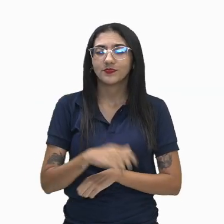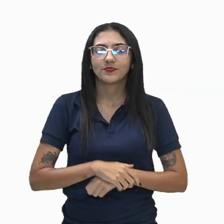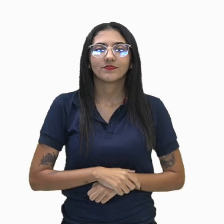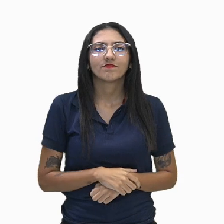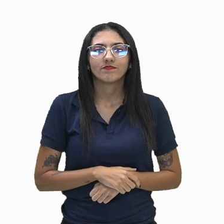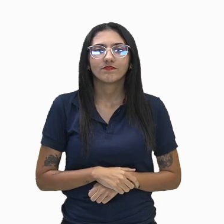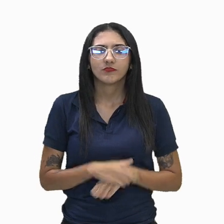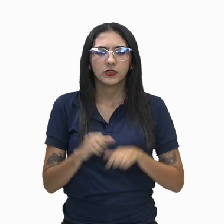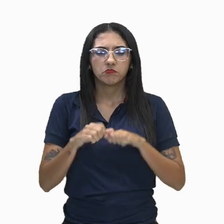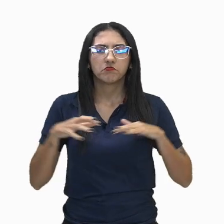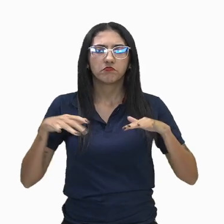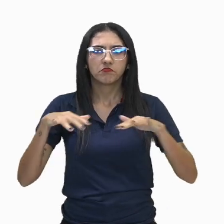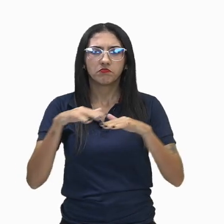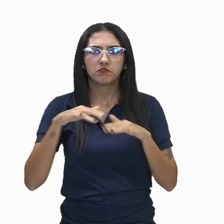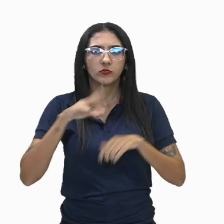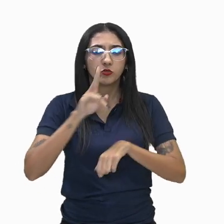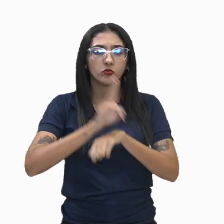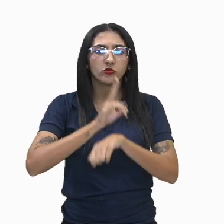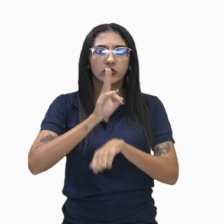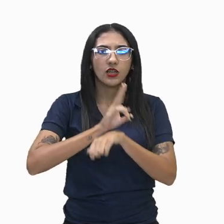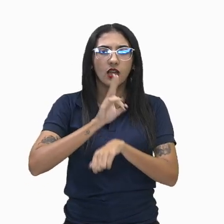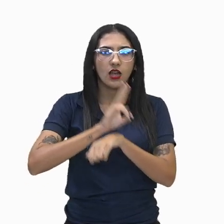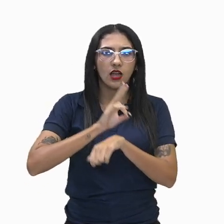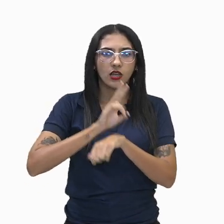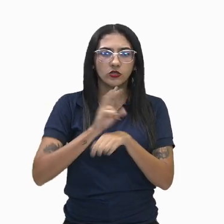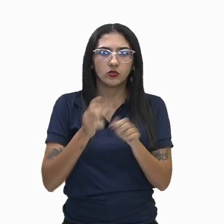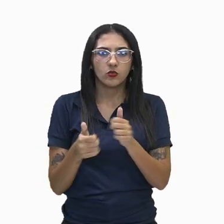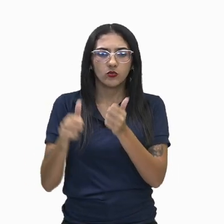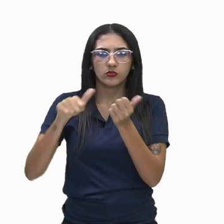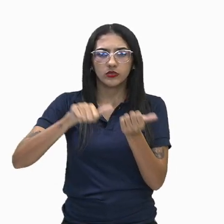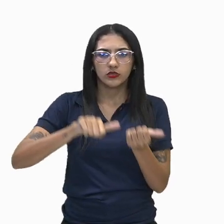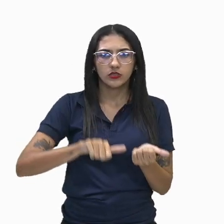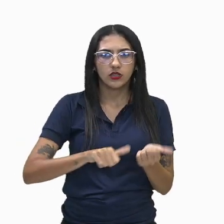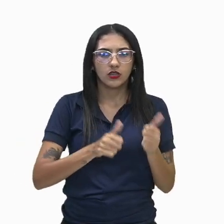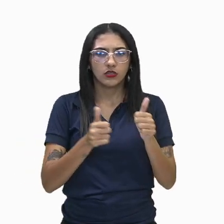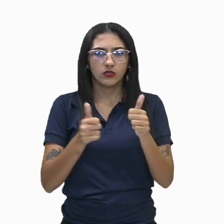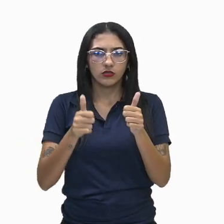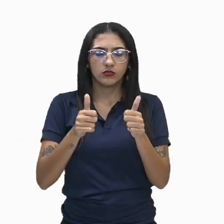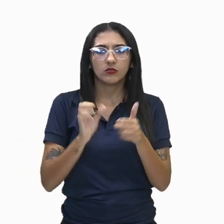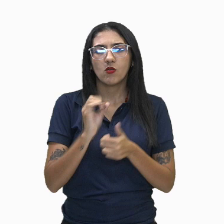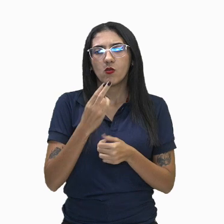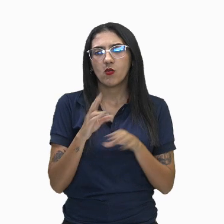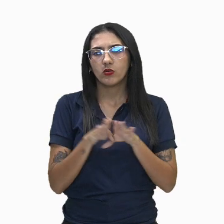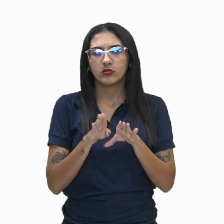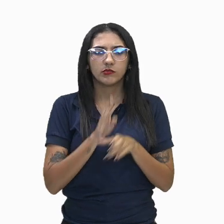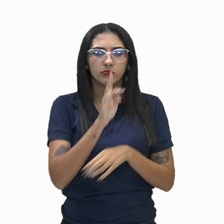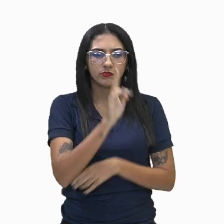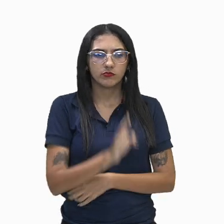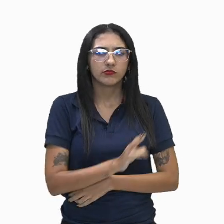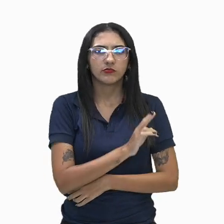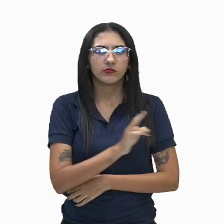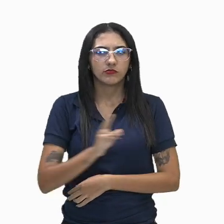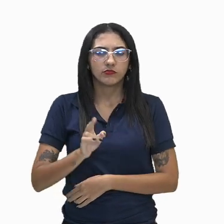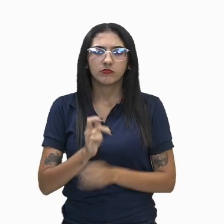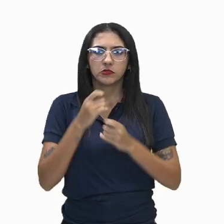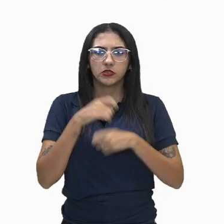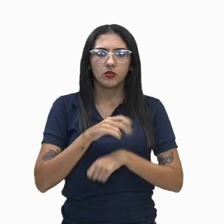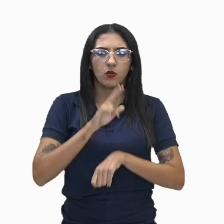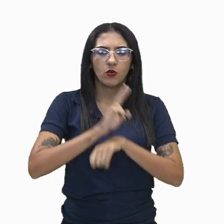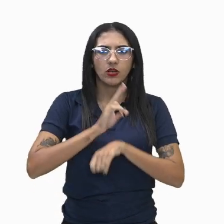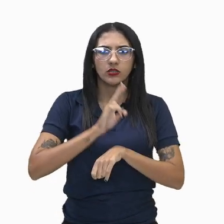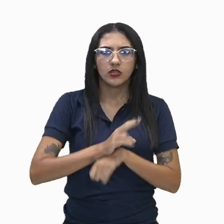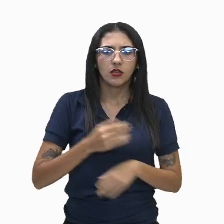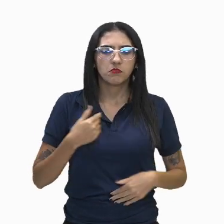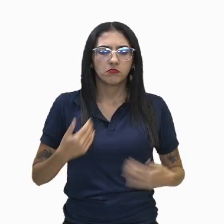São rituais de cura, como as unções dos enfermos ou preces coletivas que buscam o conforto físico